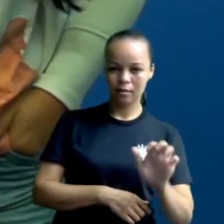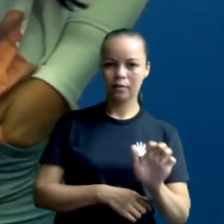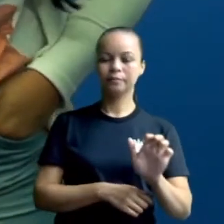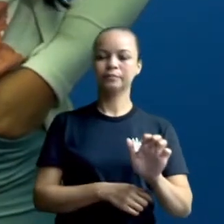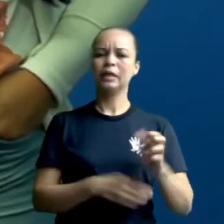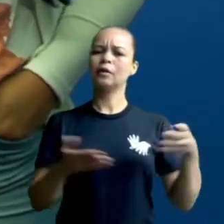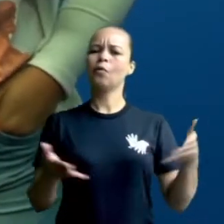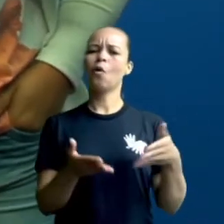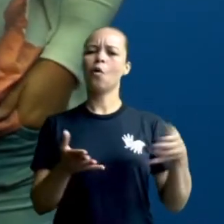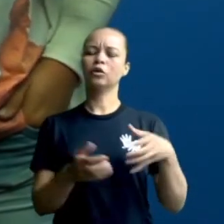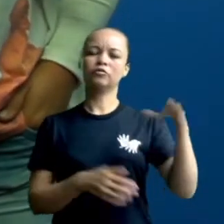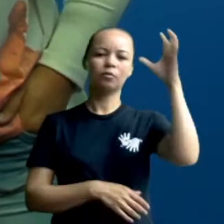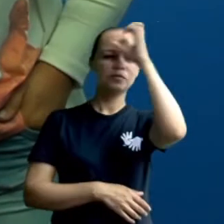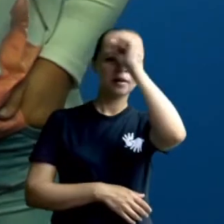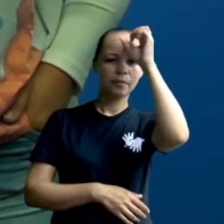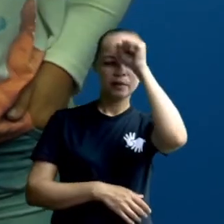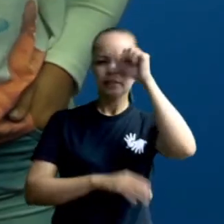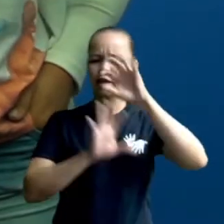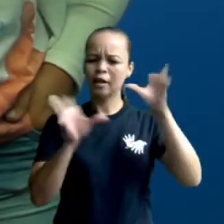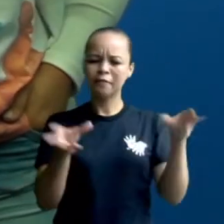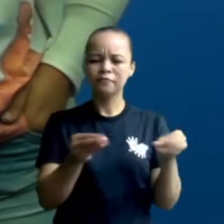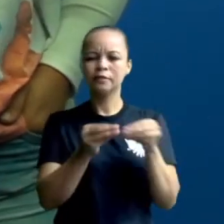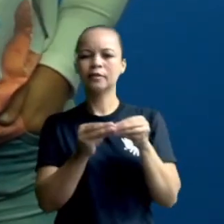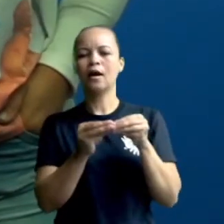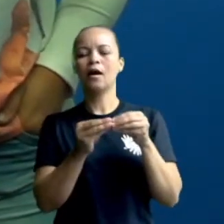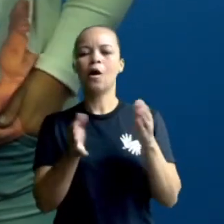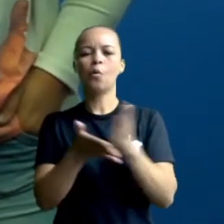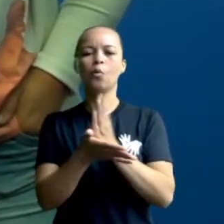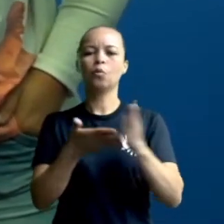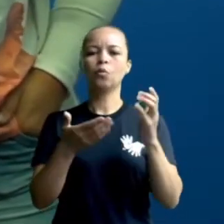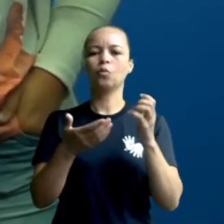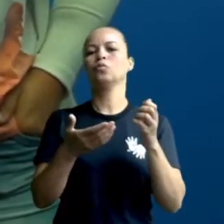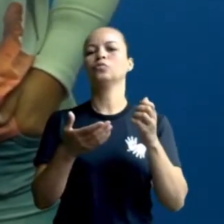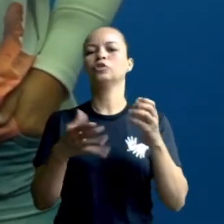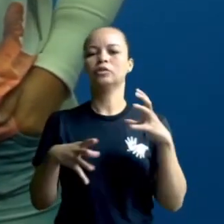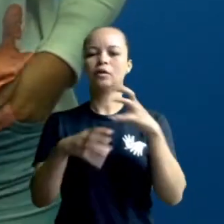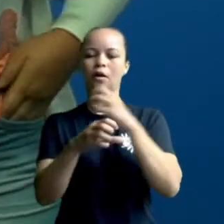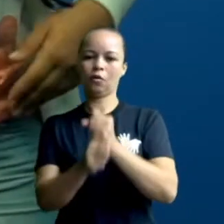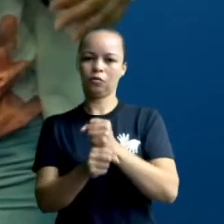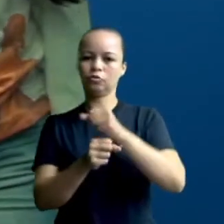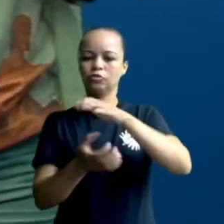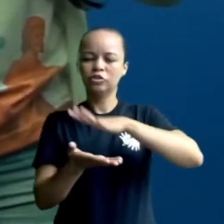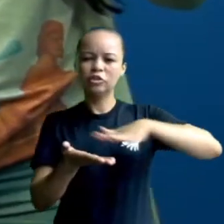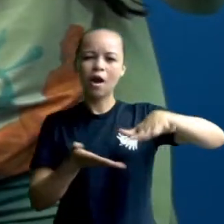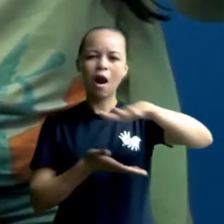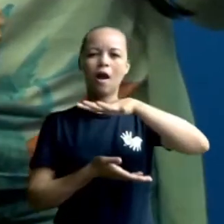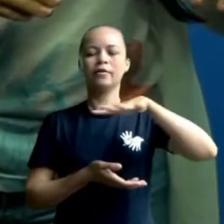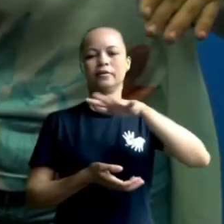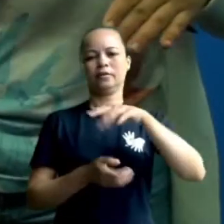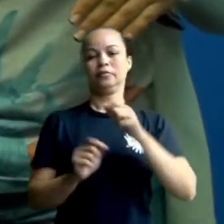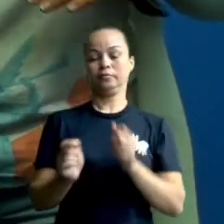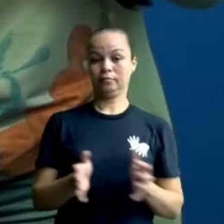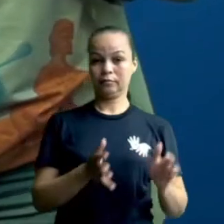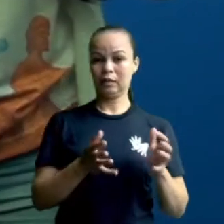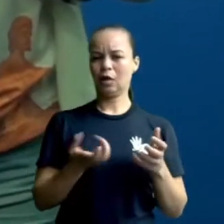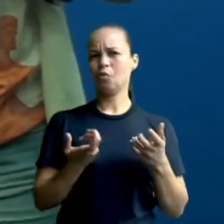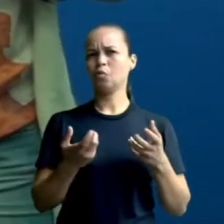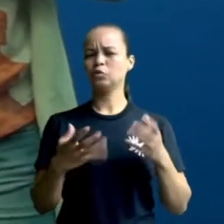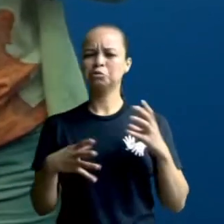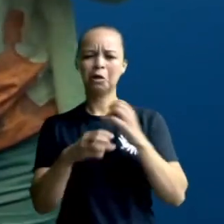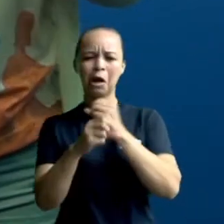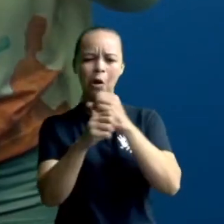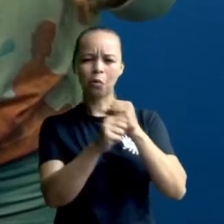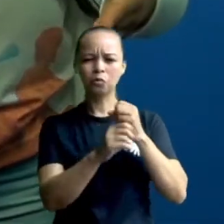e revisar alguns cálculos de áreas, tá certo? Alguns cálculos que encontramos por